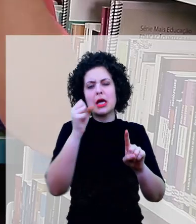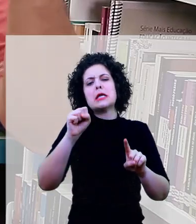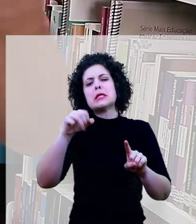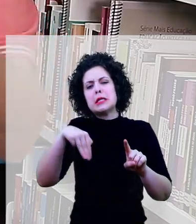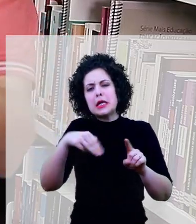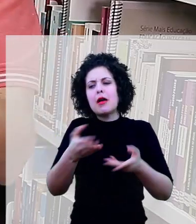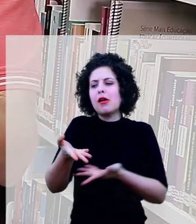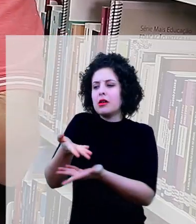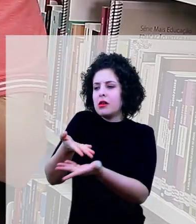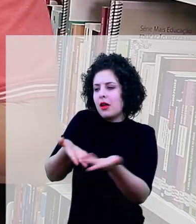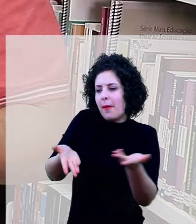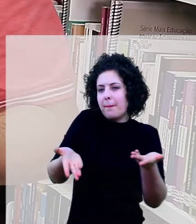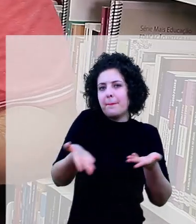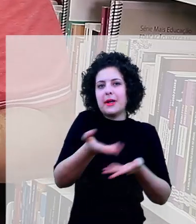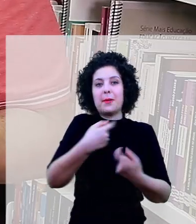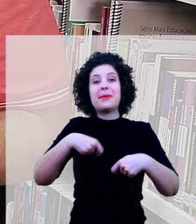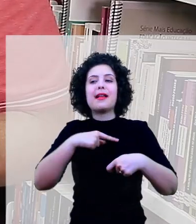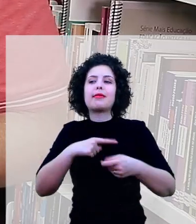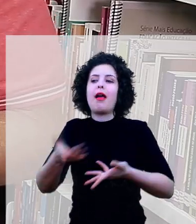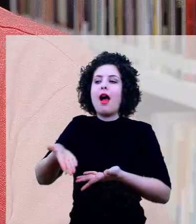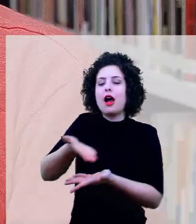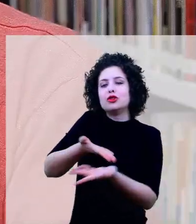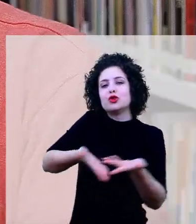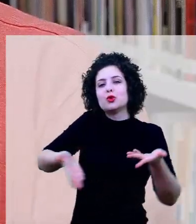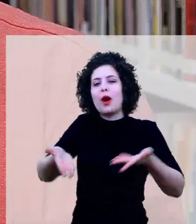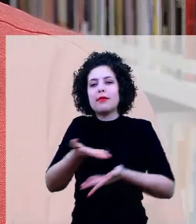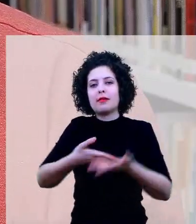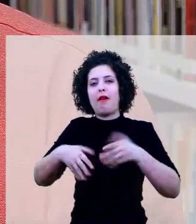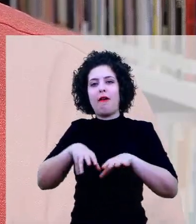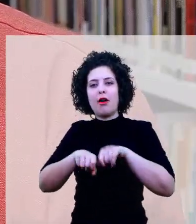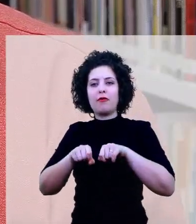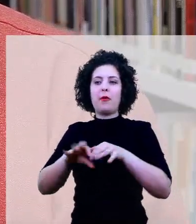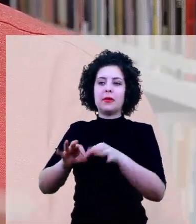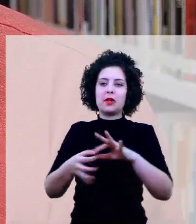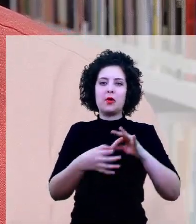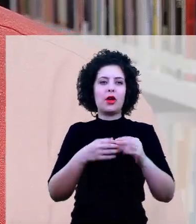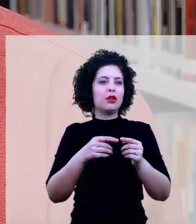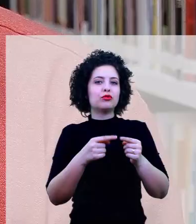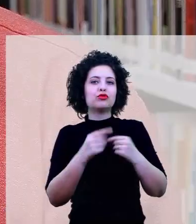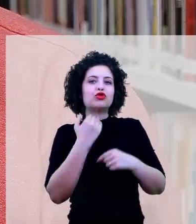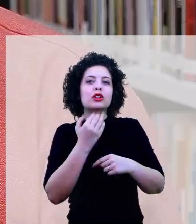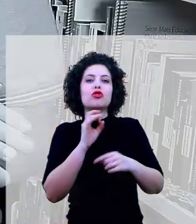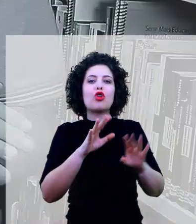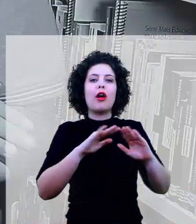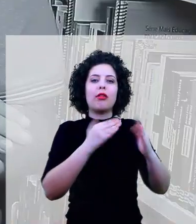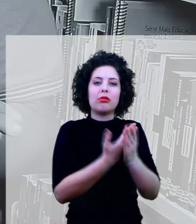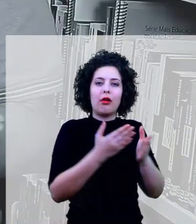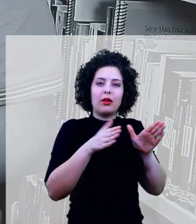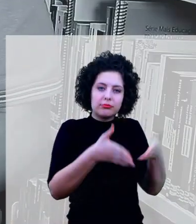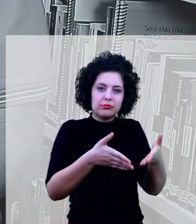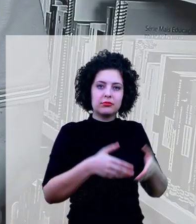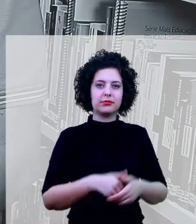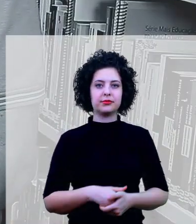se articula numa lógica de formação integral, mas não faz sentido que isso seja na escola.